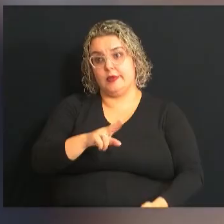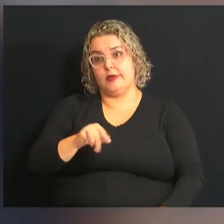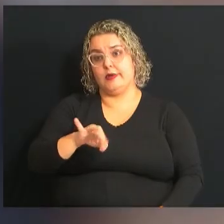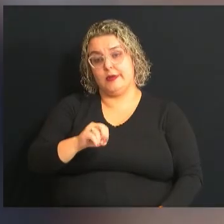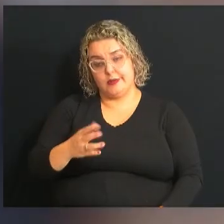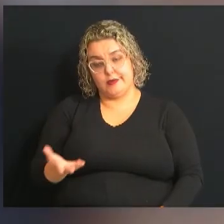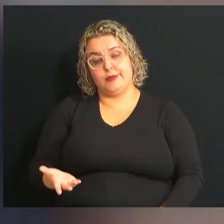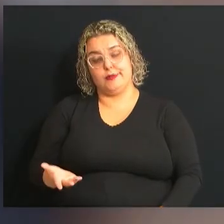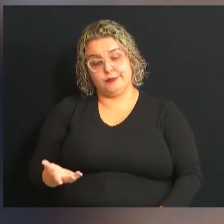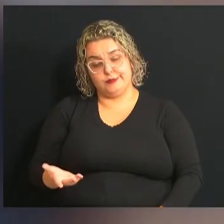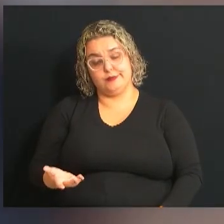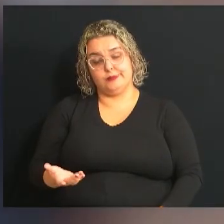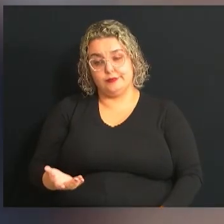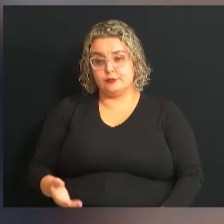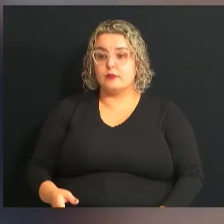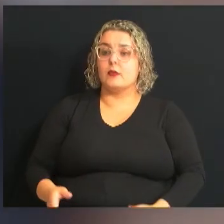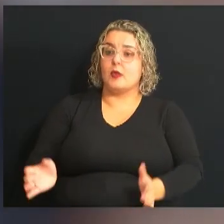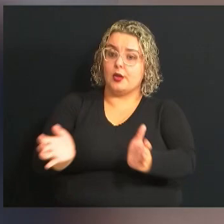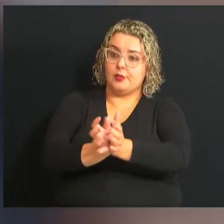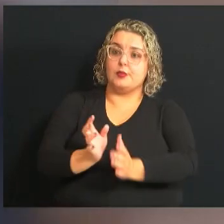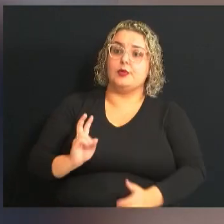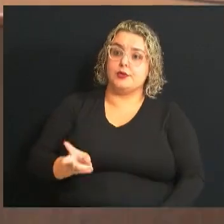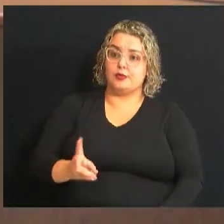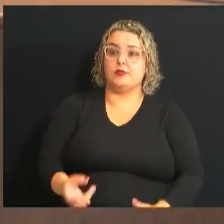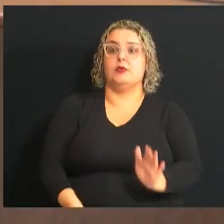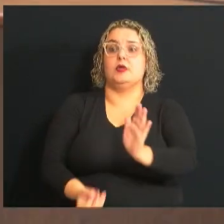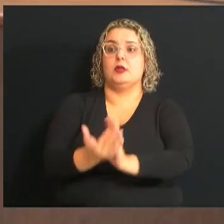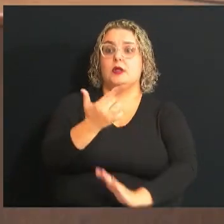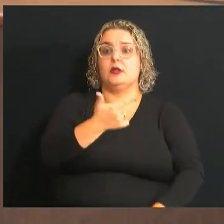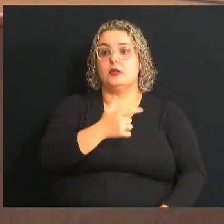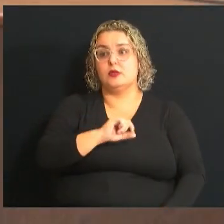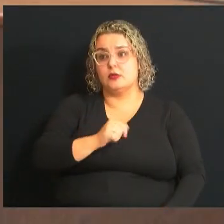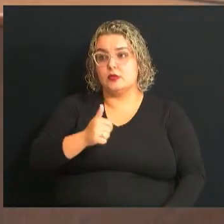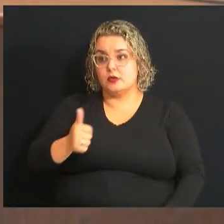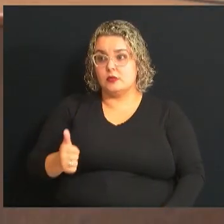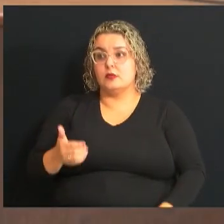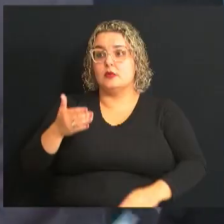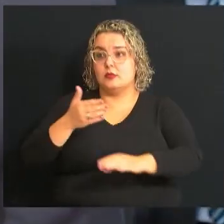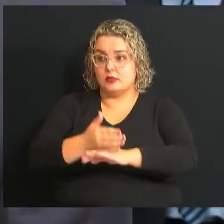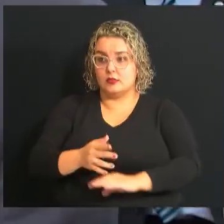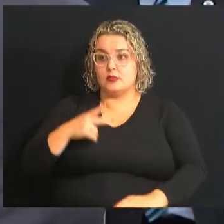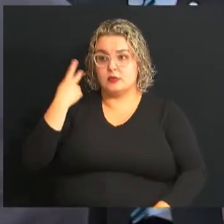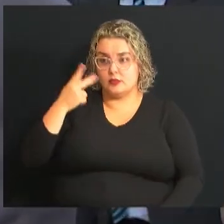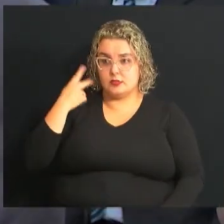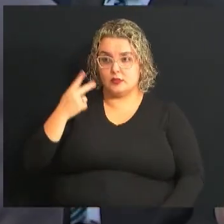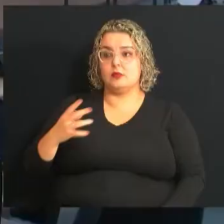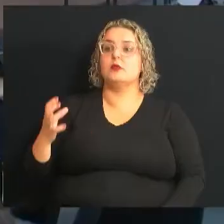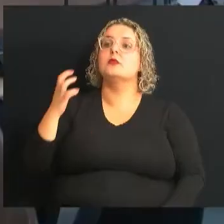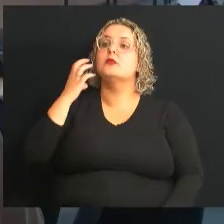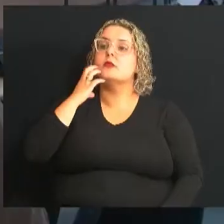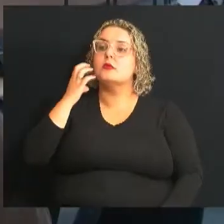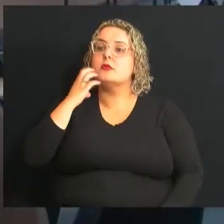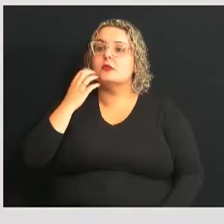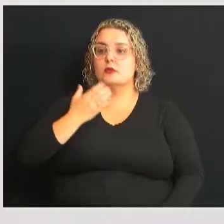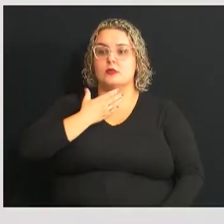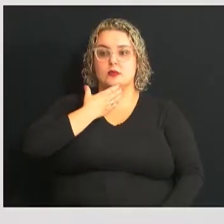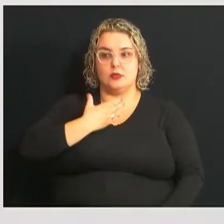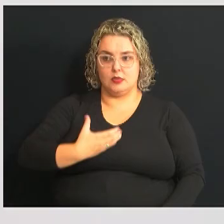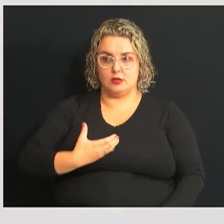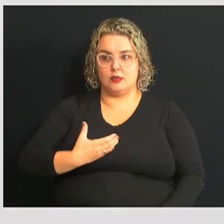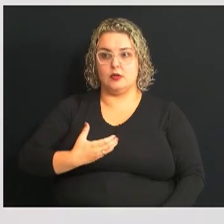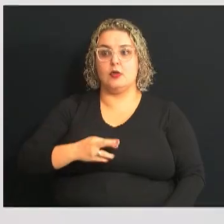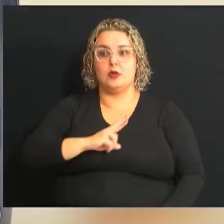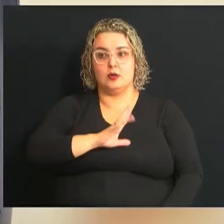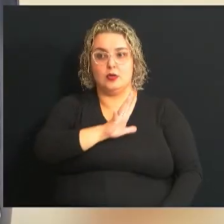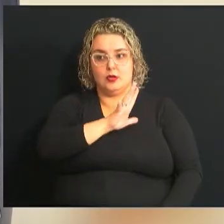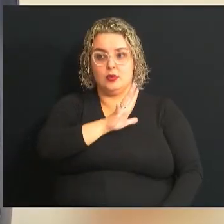comissão é permanente e foi criada em 2011. Fazem parte do grupo os vereadores Igor Diego, Carmo Luiz, Rubens